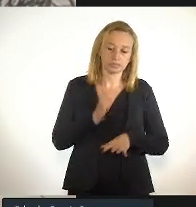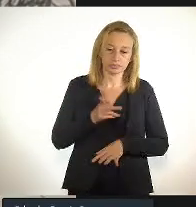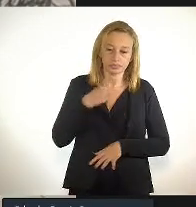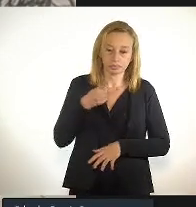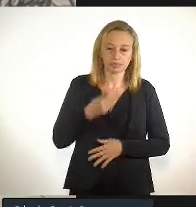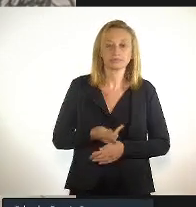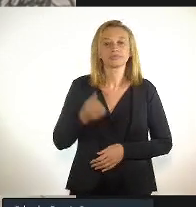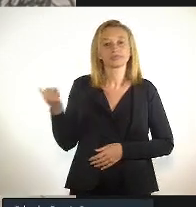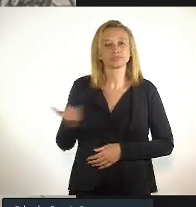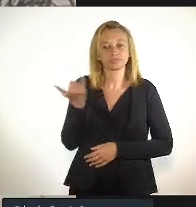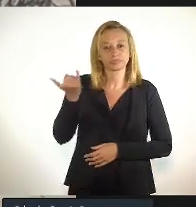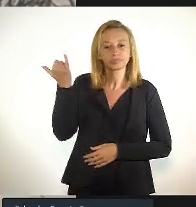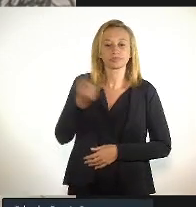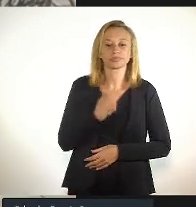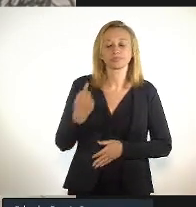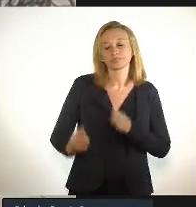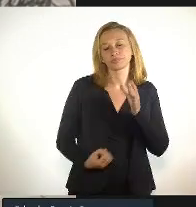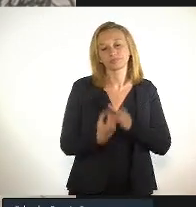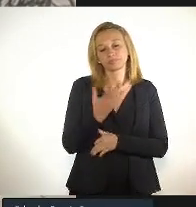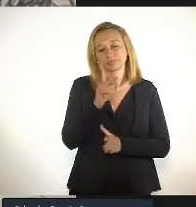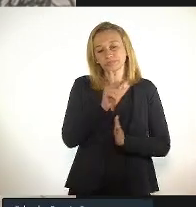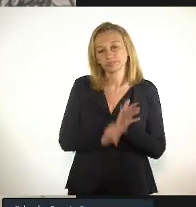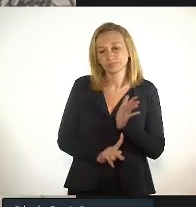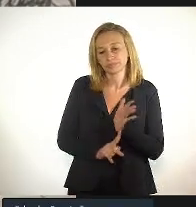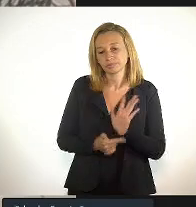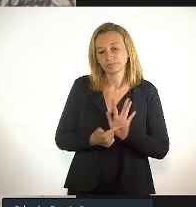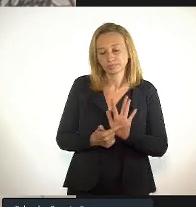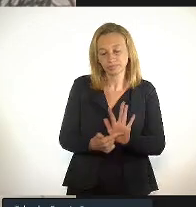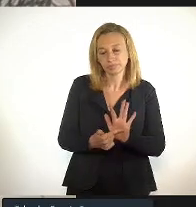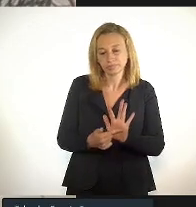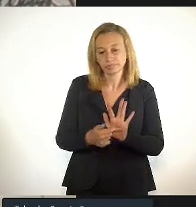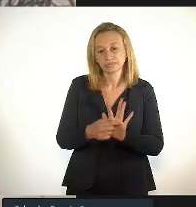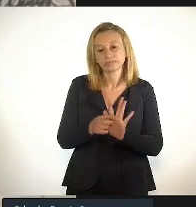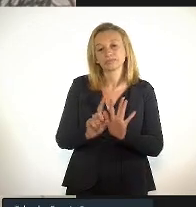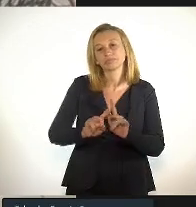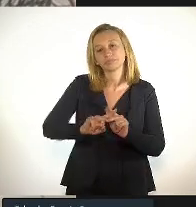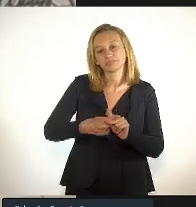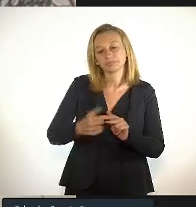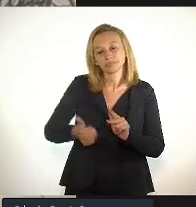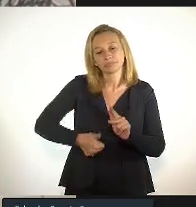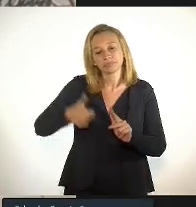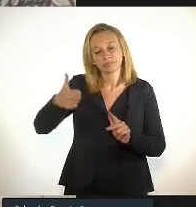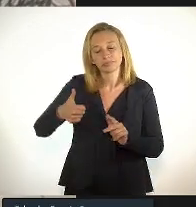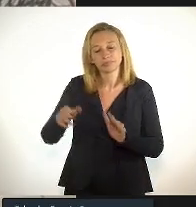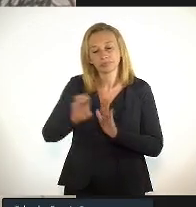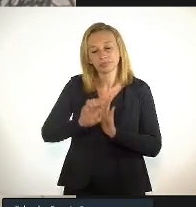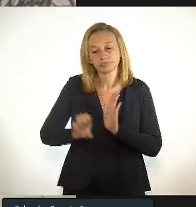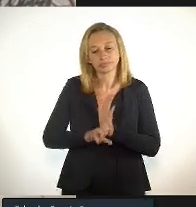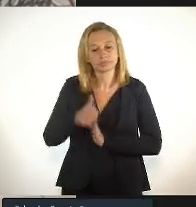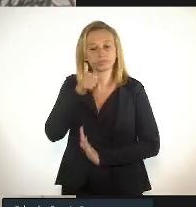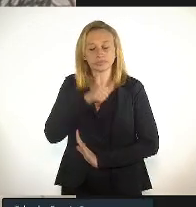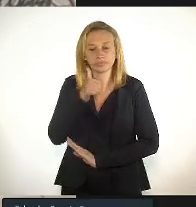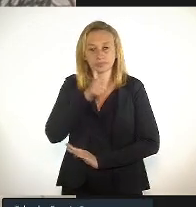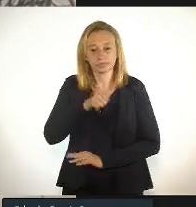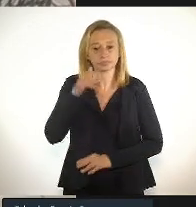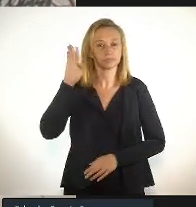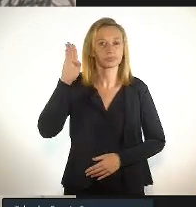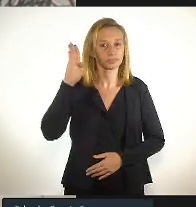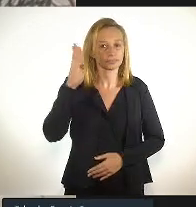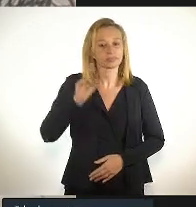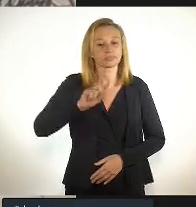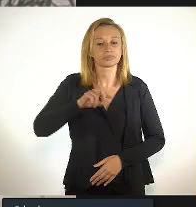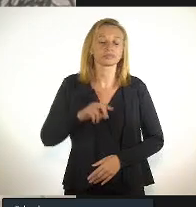gente apresenta esse projeto de lei justamente para aprimorarmos o Estatuto da Mulher Parlamentar